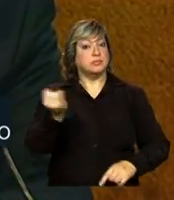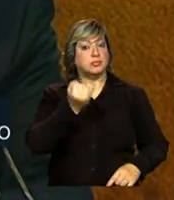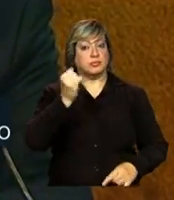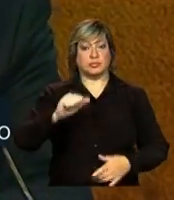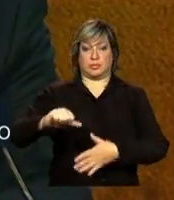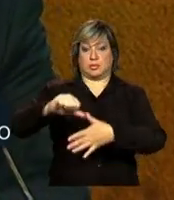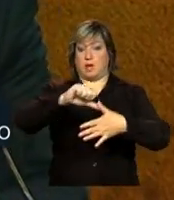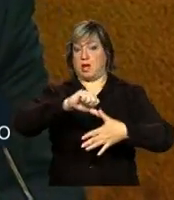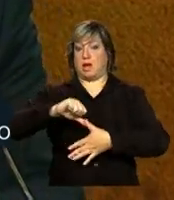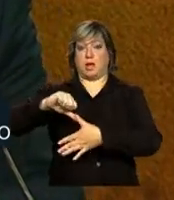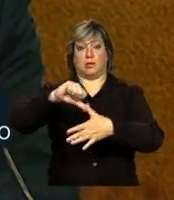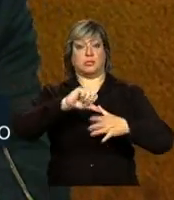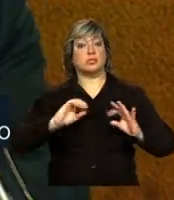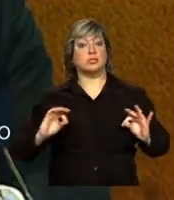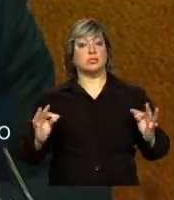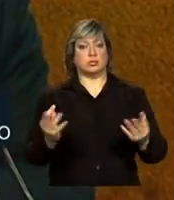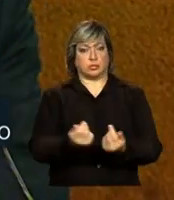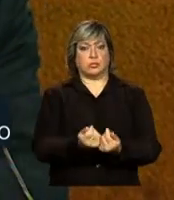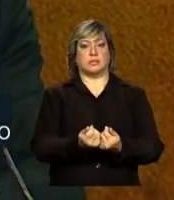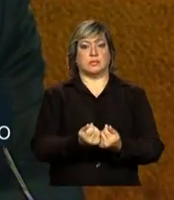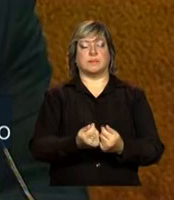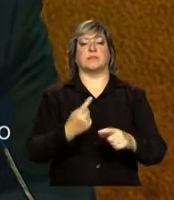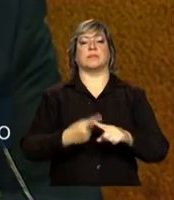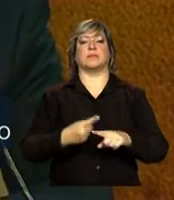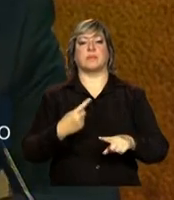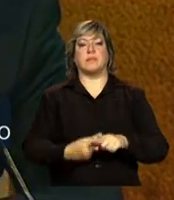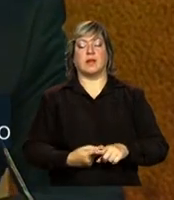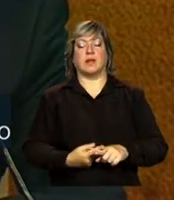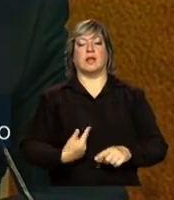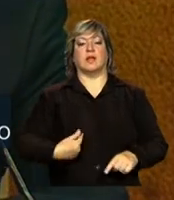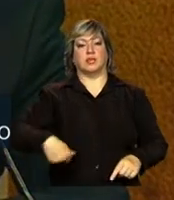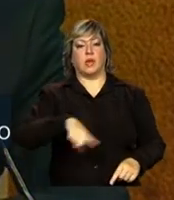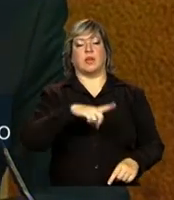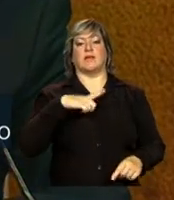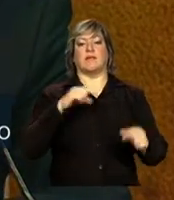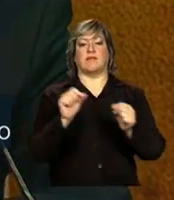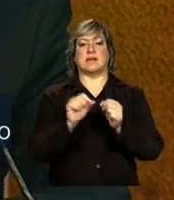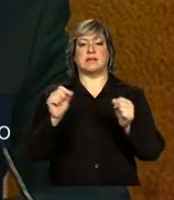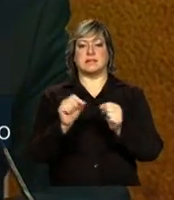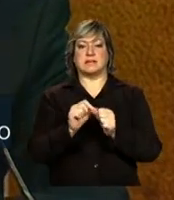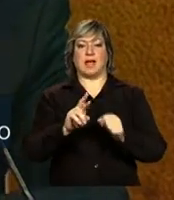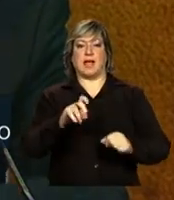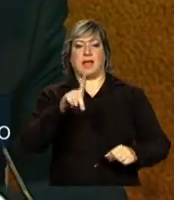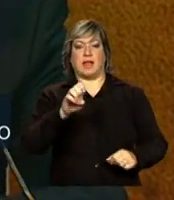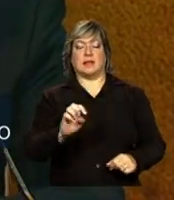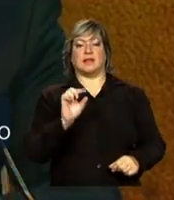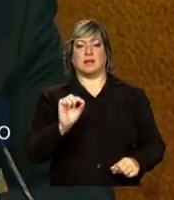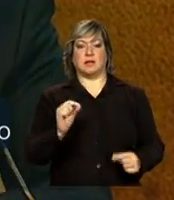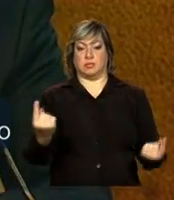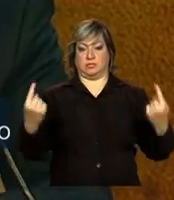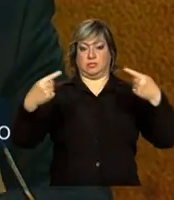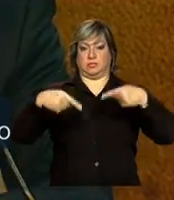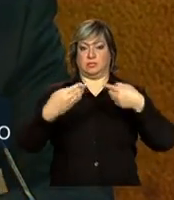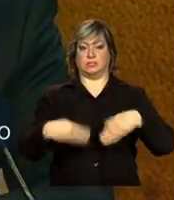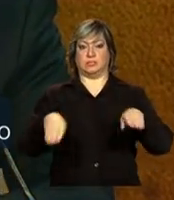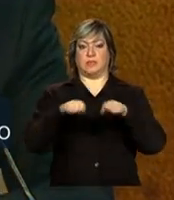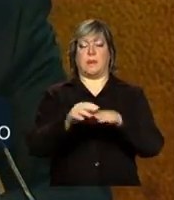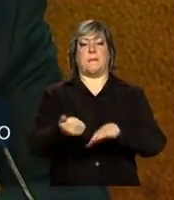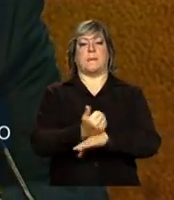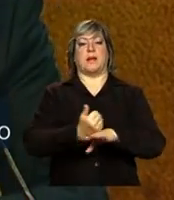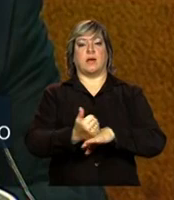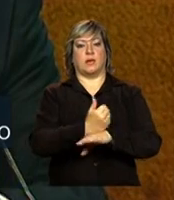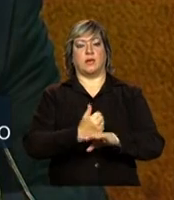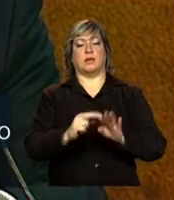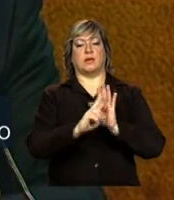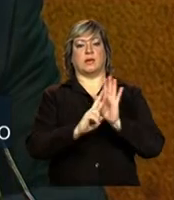América Latina considerando que estamos formando uma rede de competitividade e melhoria regulatória entre